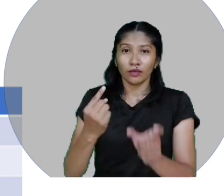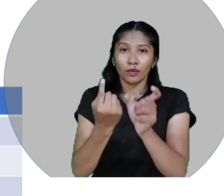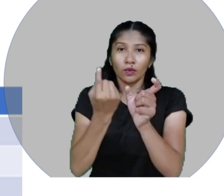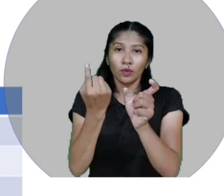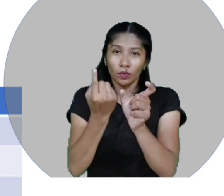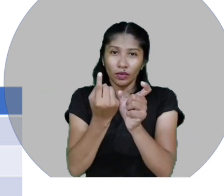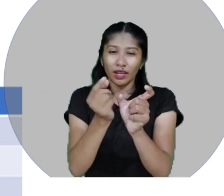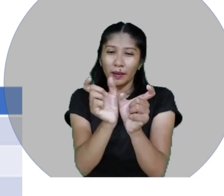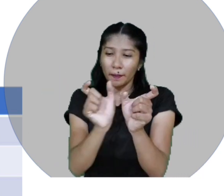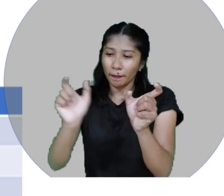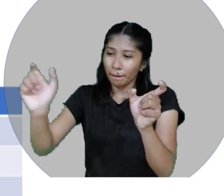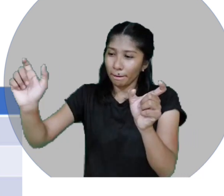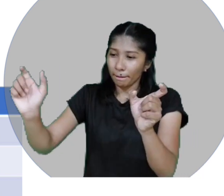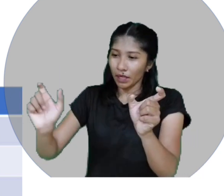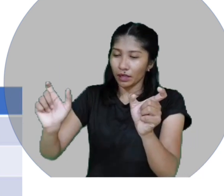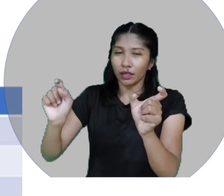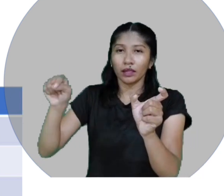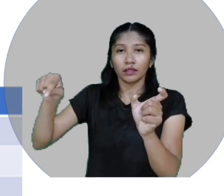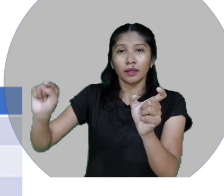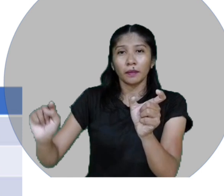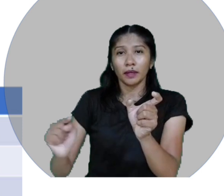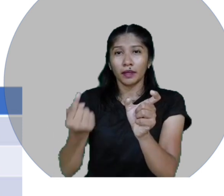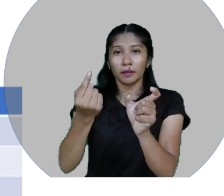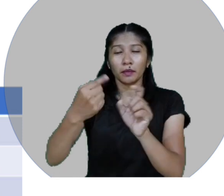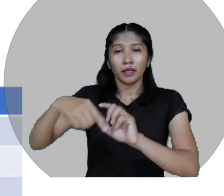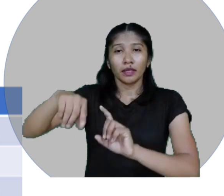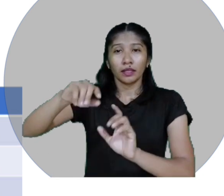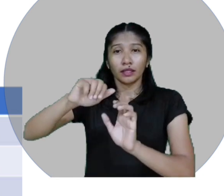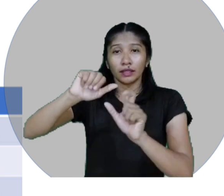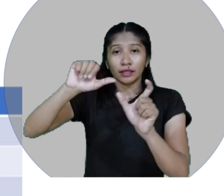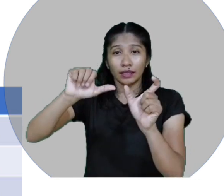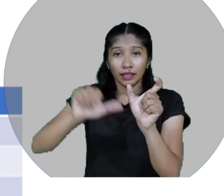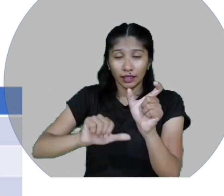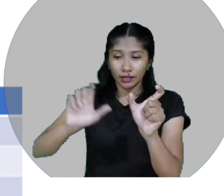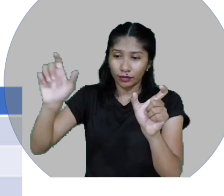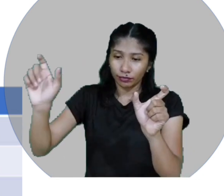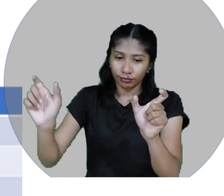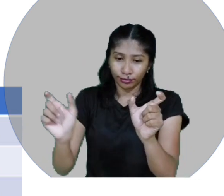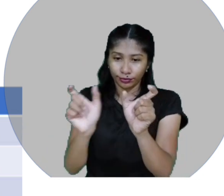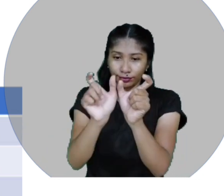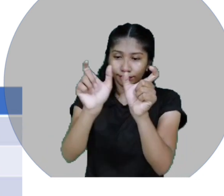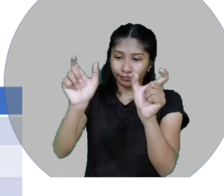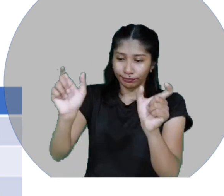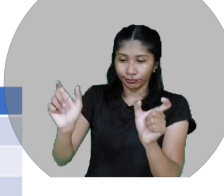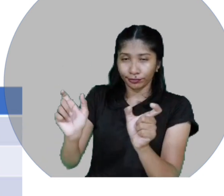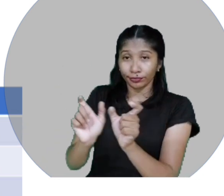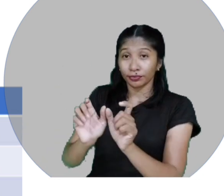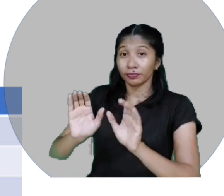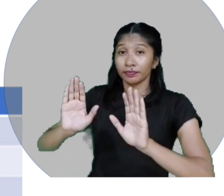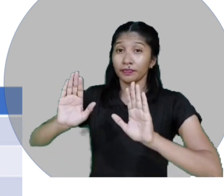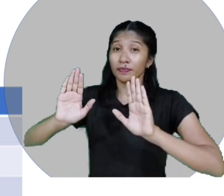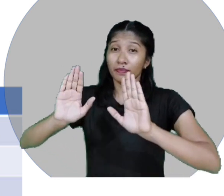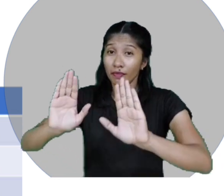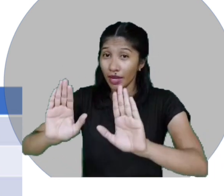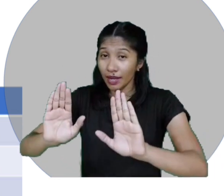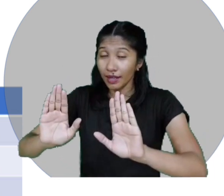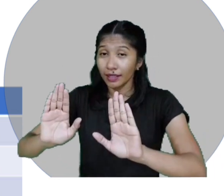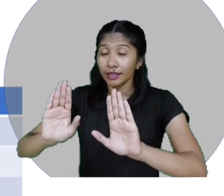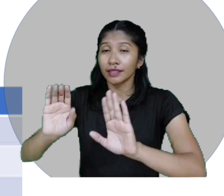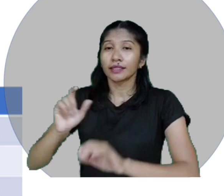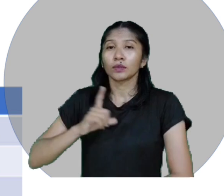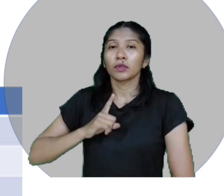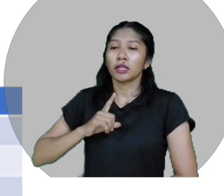publicae o genitivo da primeira declinação publicae. Agora, reunindo estas